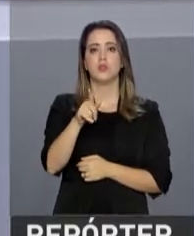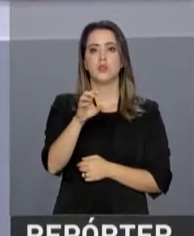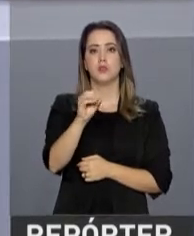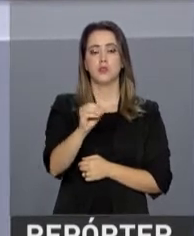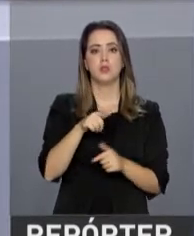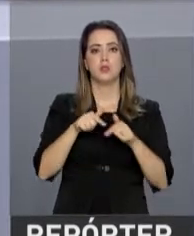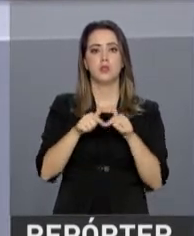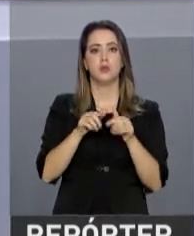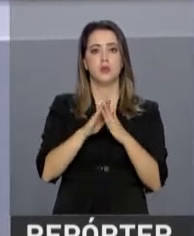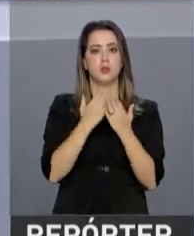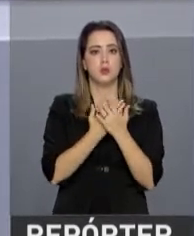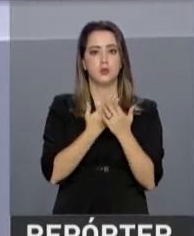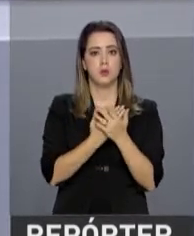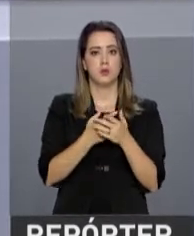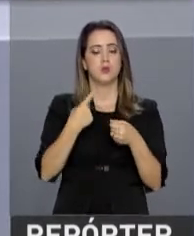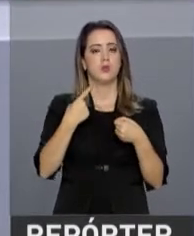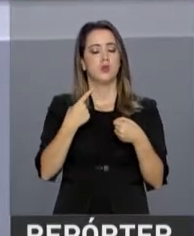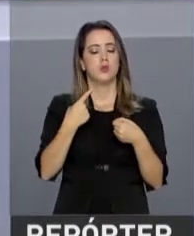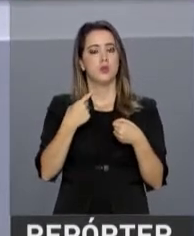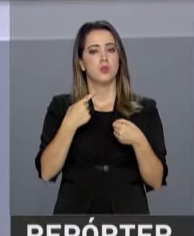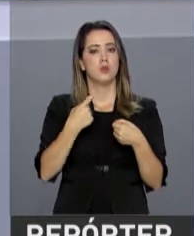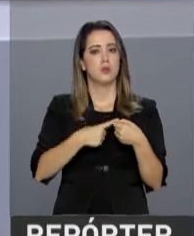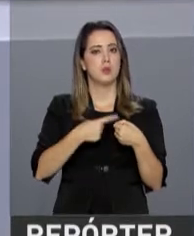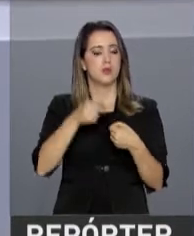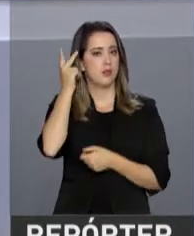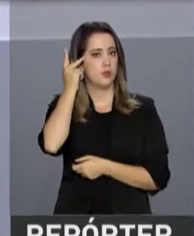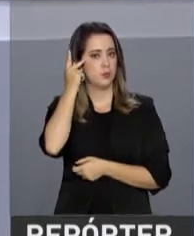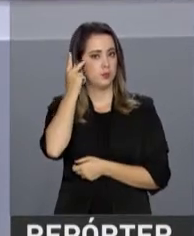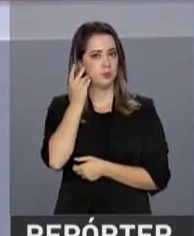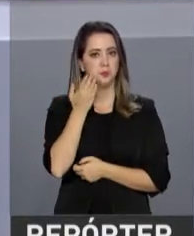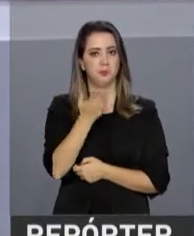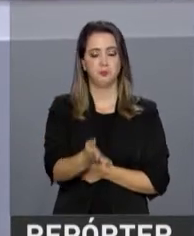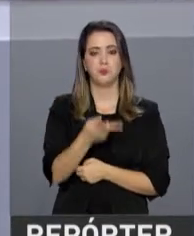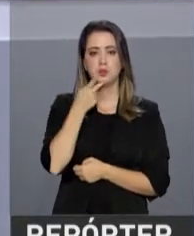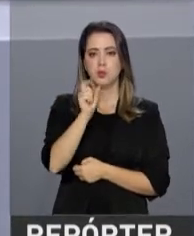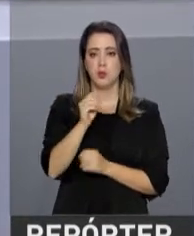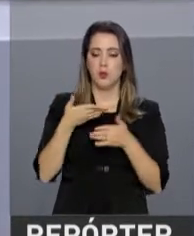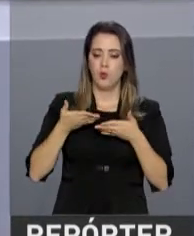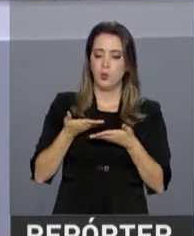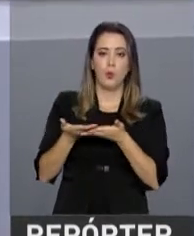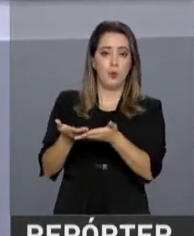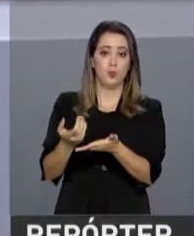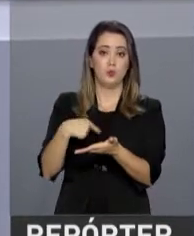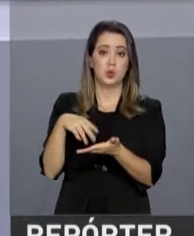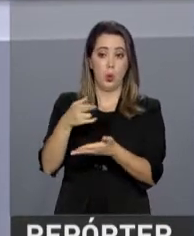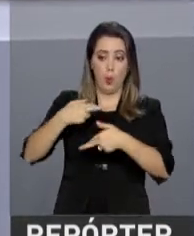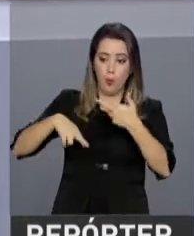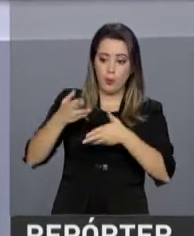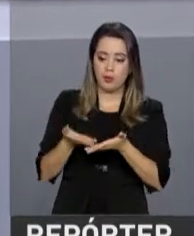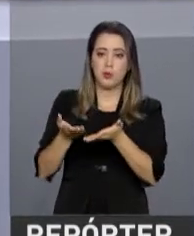trabalha na escola municipal darcy ribeiro em são josé do rio preto interior paulista além da homenagem recebida pelo governo brasileiro